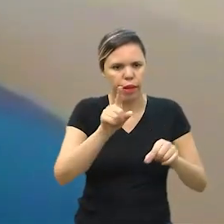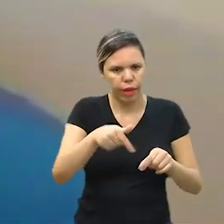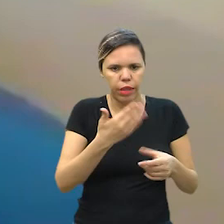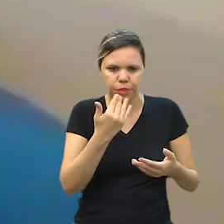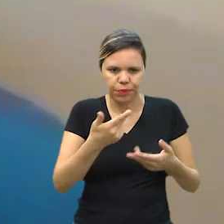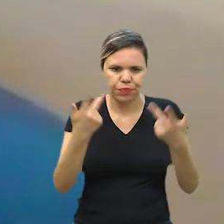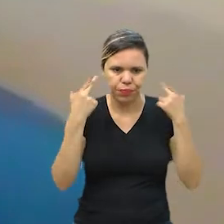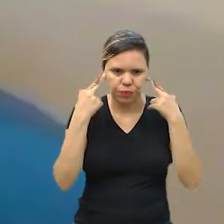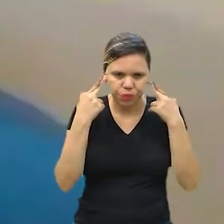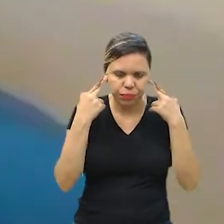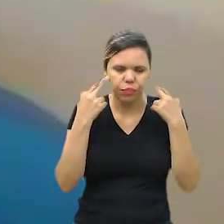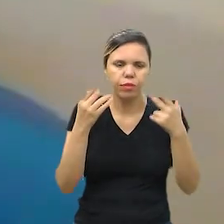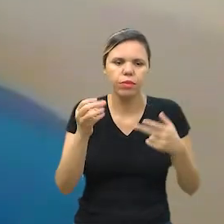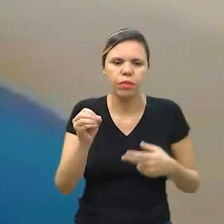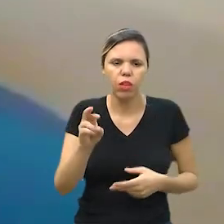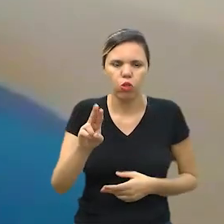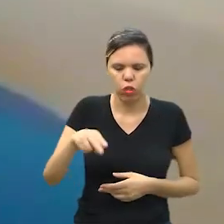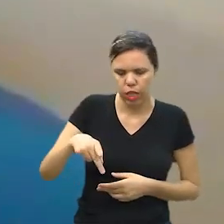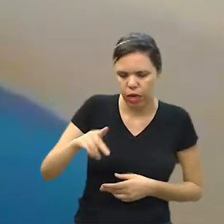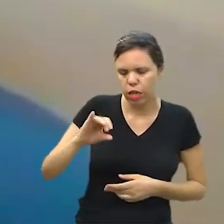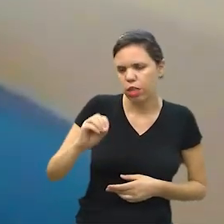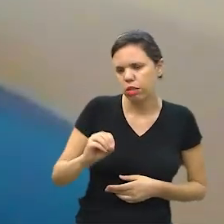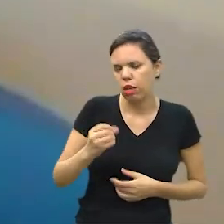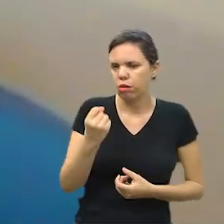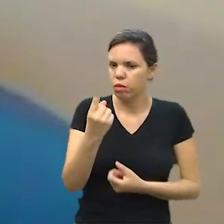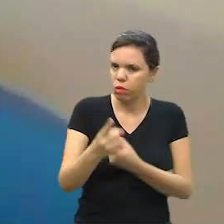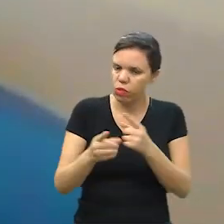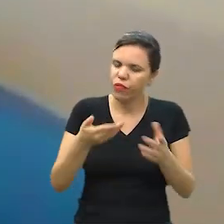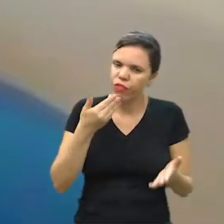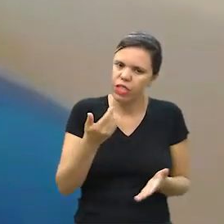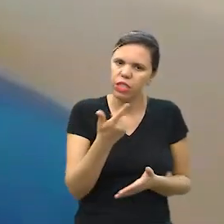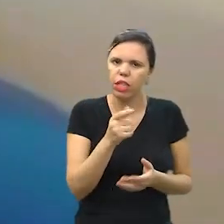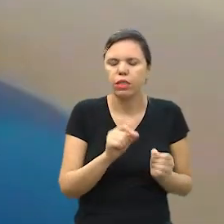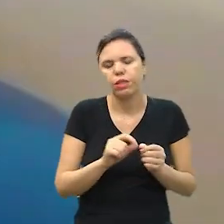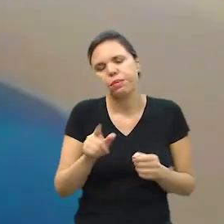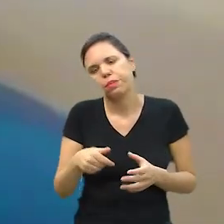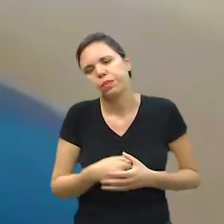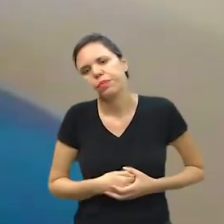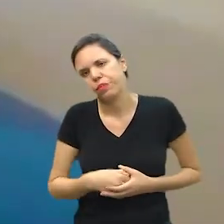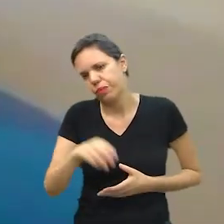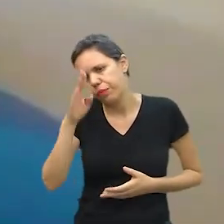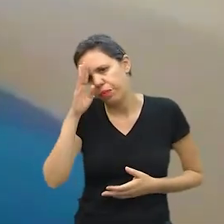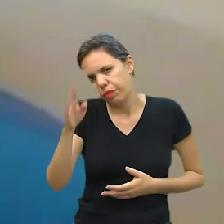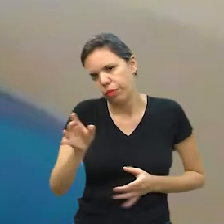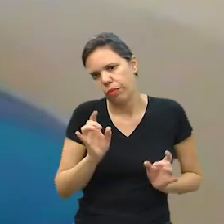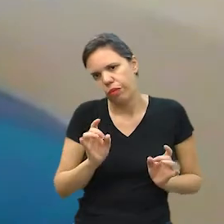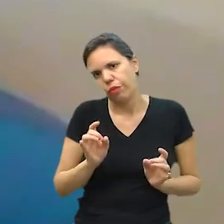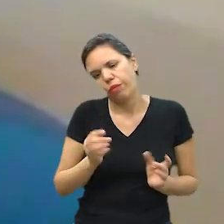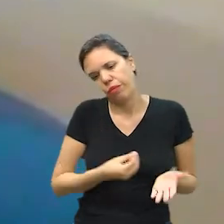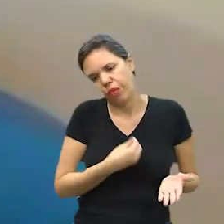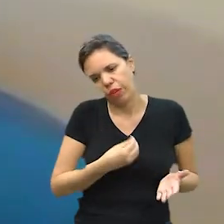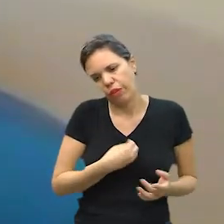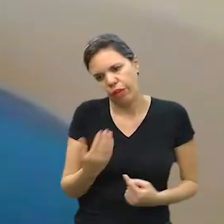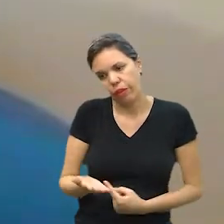por esse tipo de alimento. É claro que a gente tem algumas facilidades, né, principalmente vivendo num mundo tecnológico,